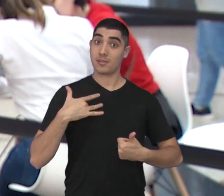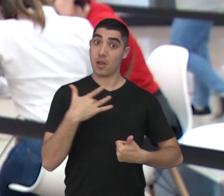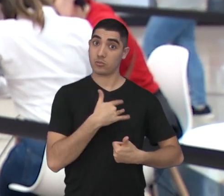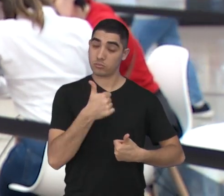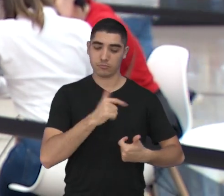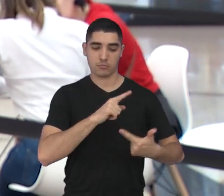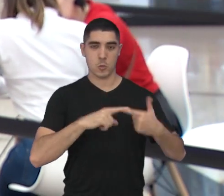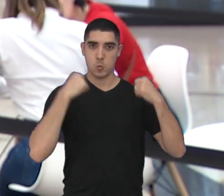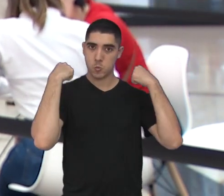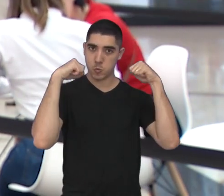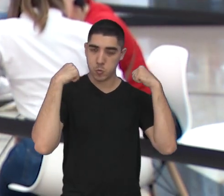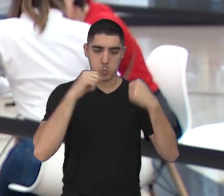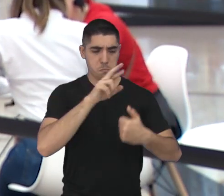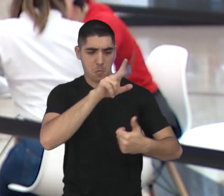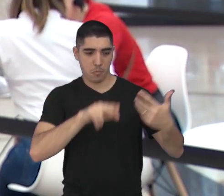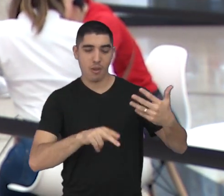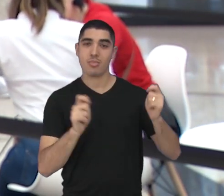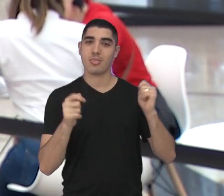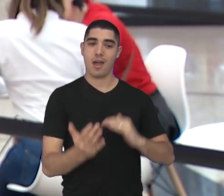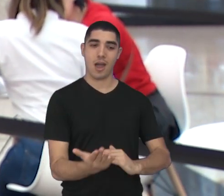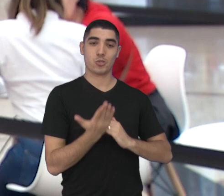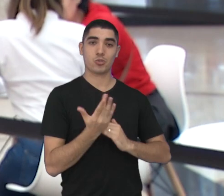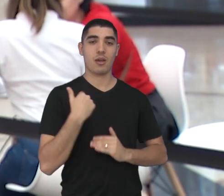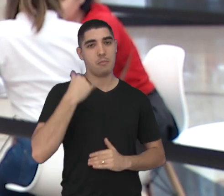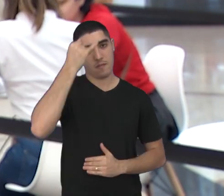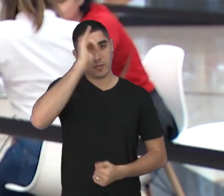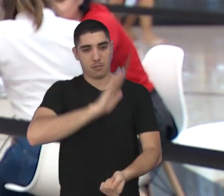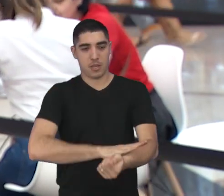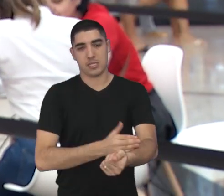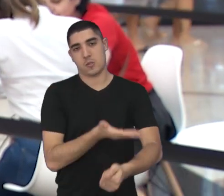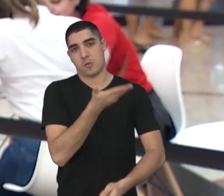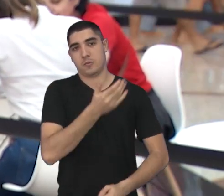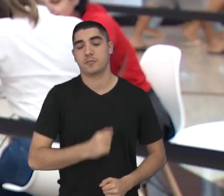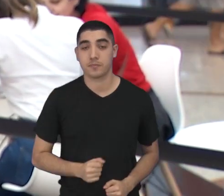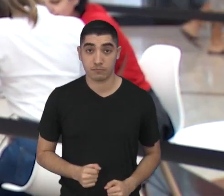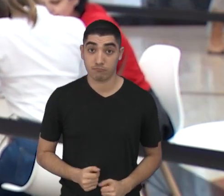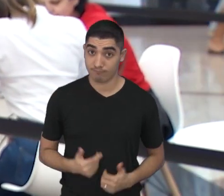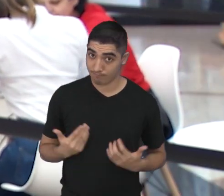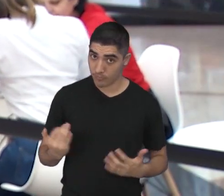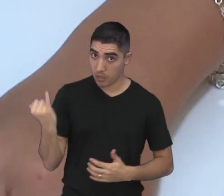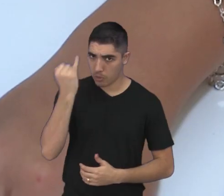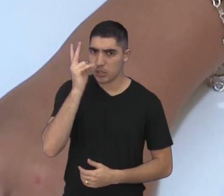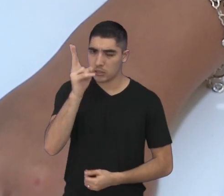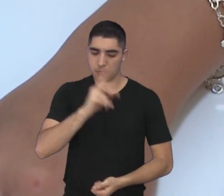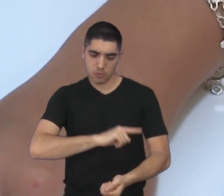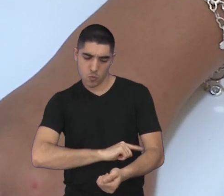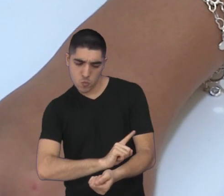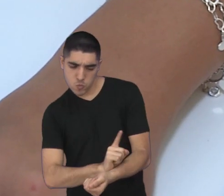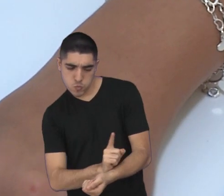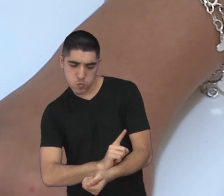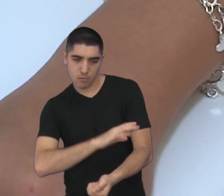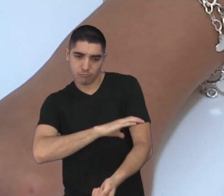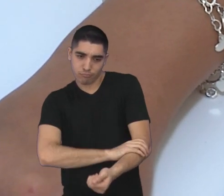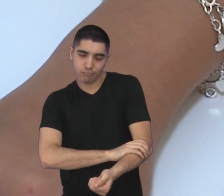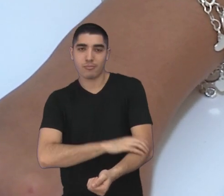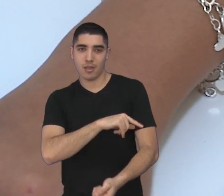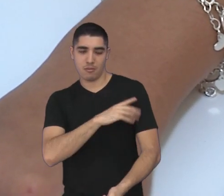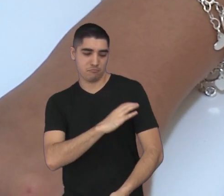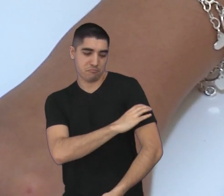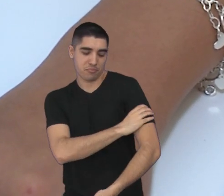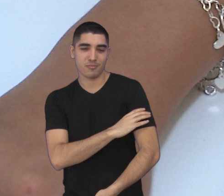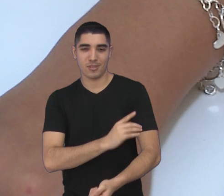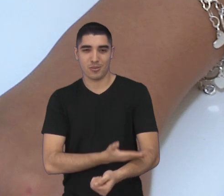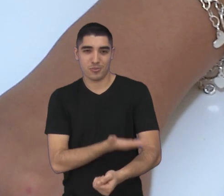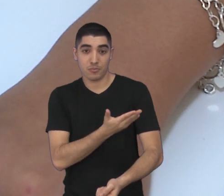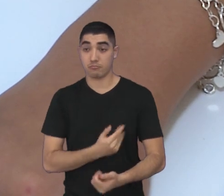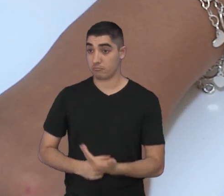isso. Então, uma alimentação saudável, atividade física, vai evitar que o paciente se torne hipertenso. É importante aferir a pressão dos